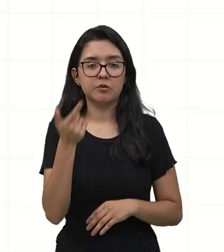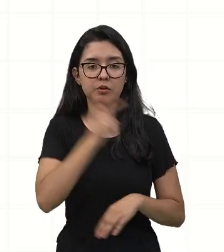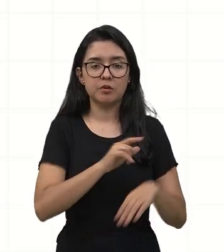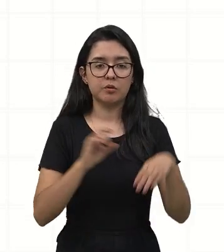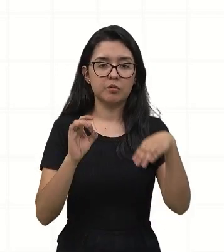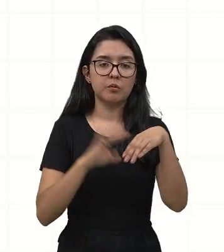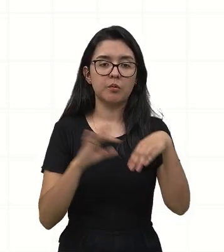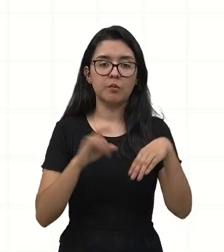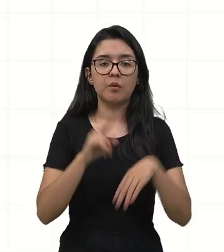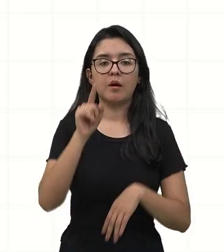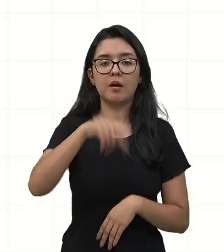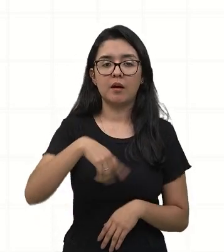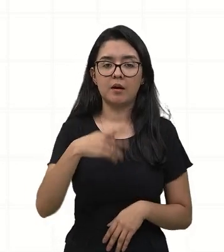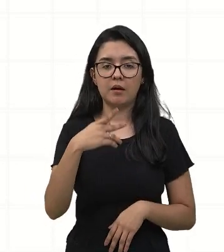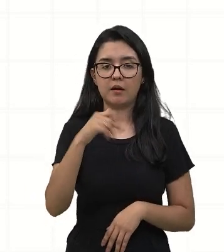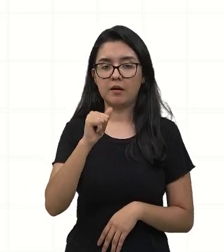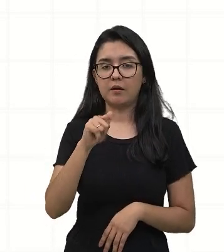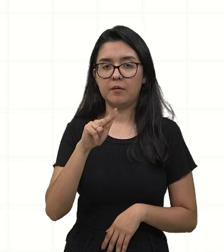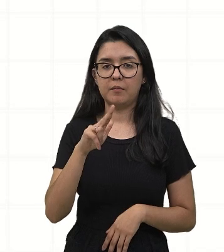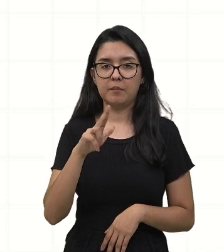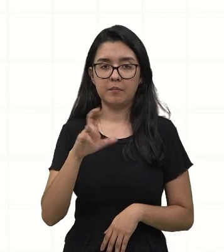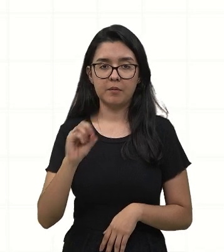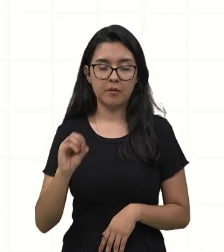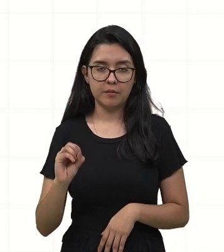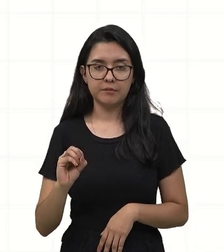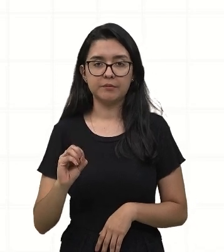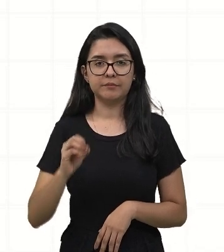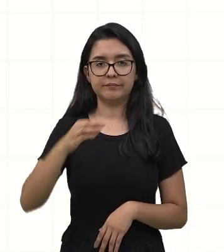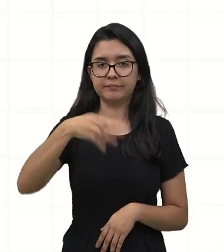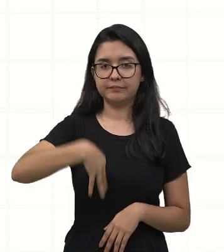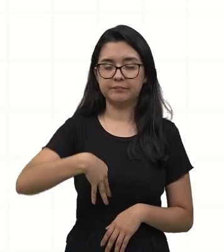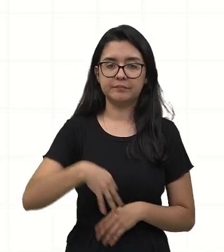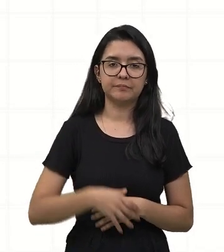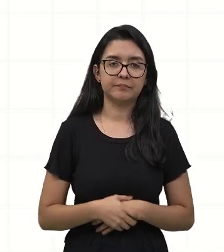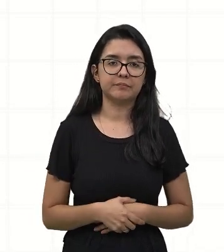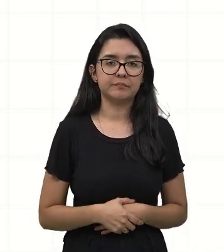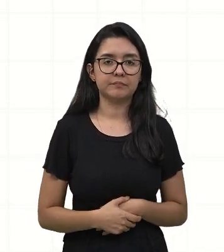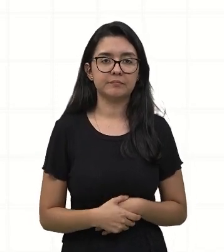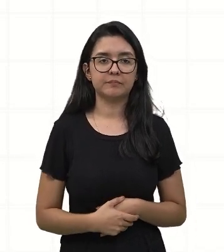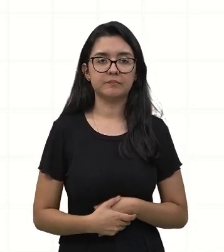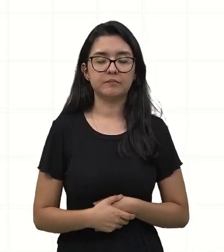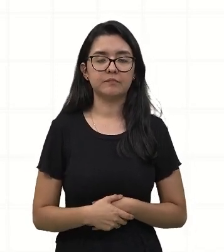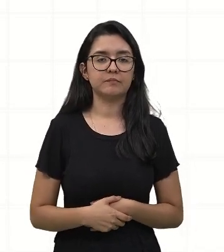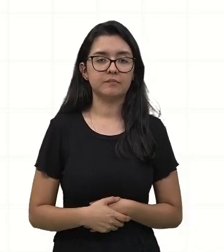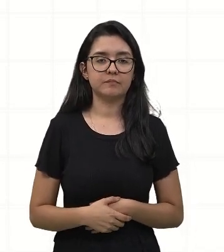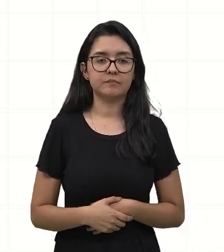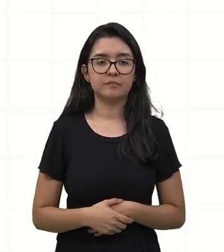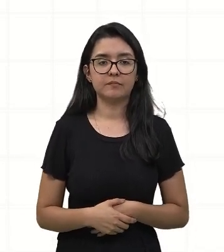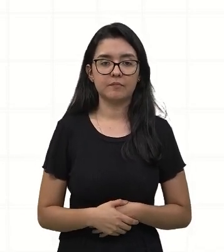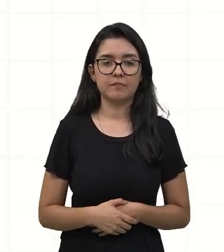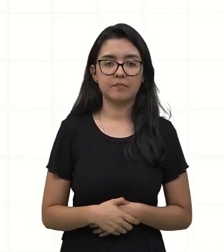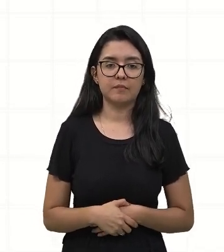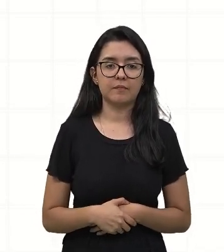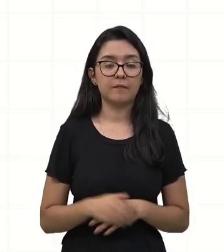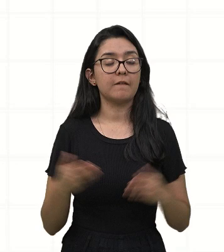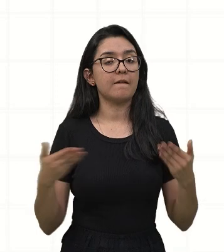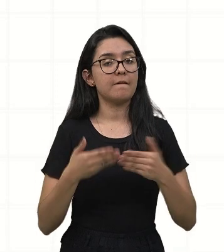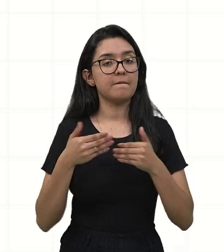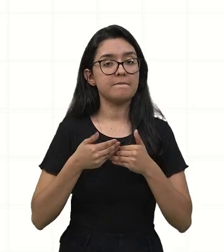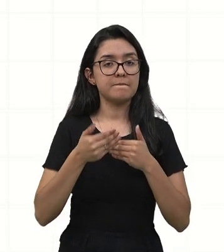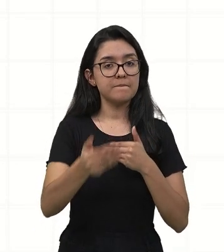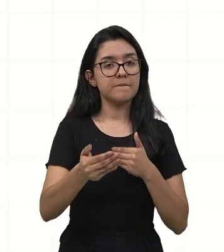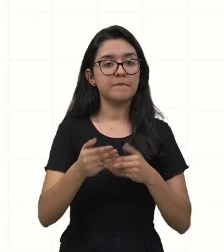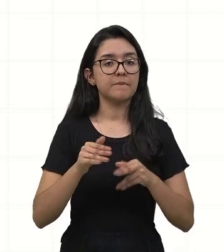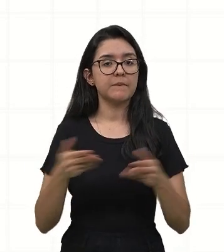gol? Quem tem mais chance de fazer o gol é o Paulo. Beleza? Bom, vamos continuar aqui, porque agora